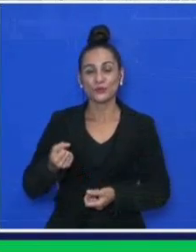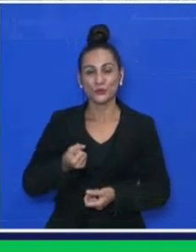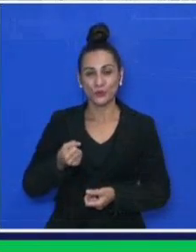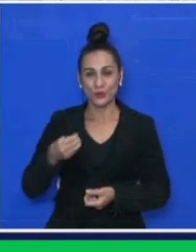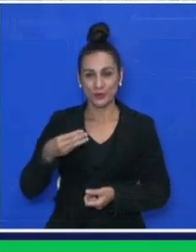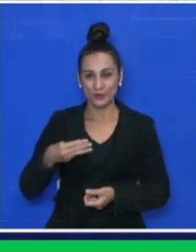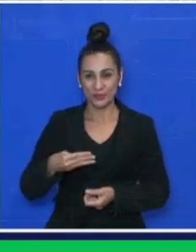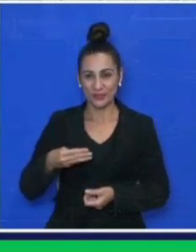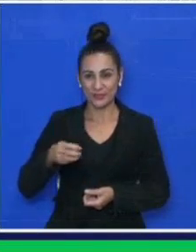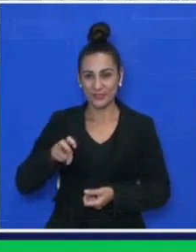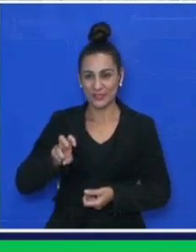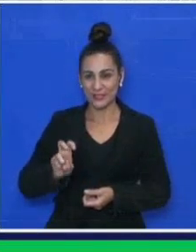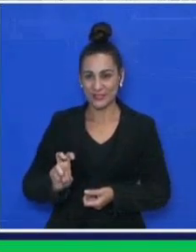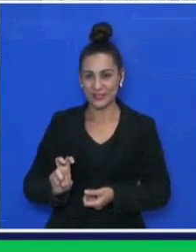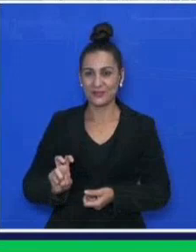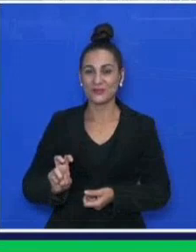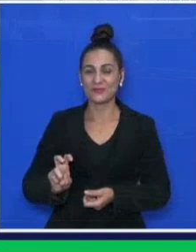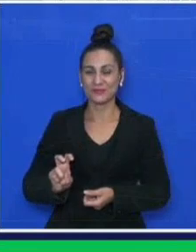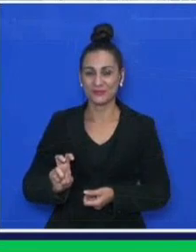35.